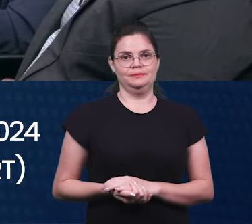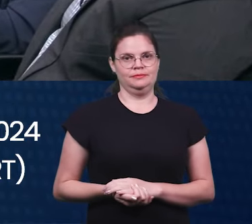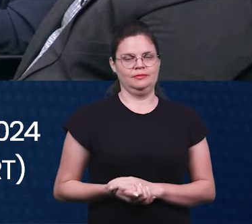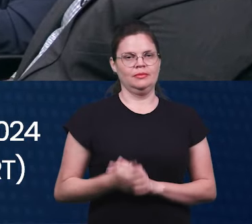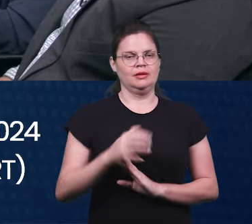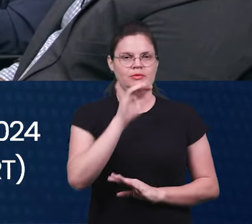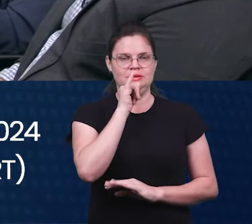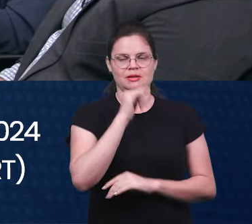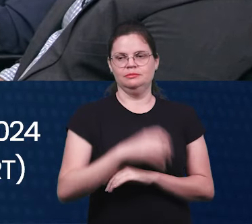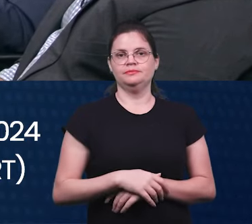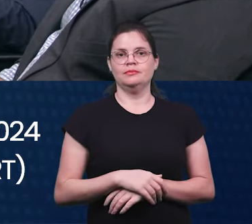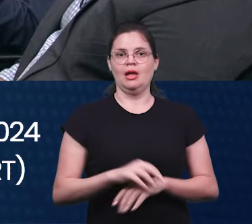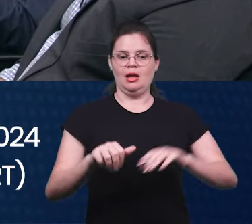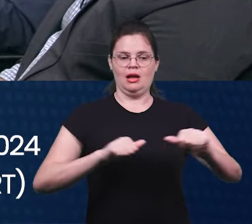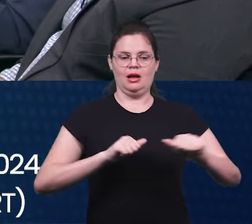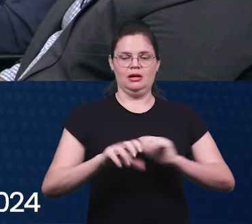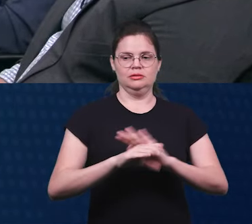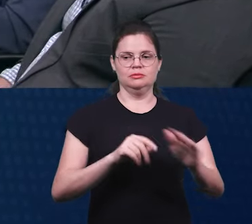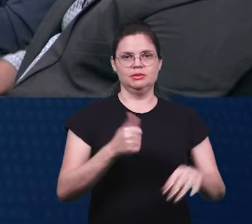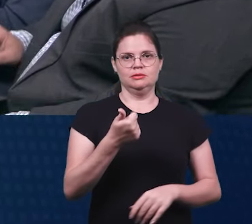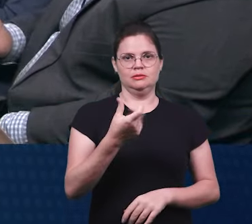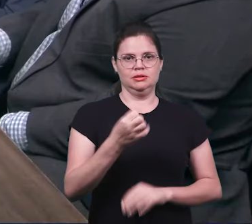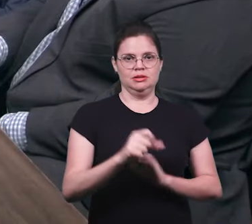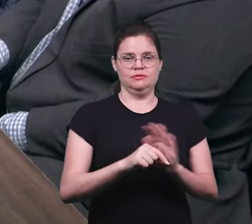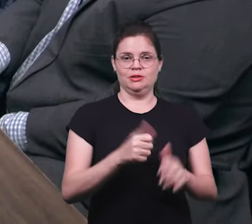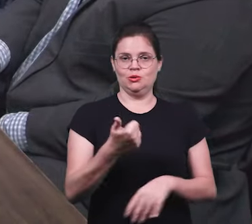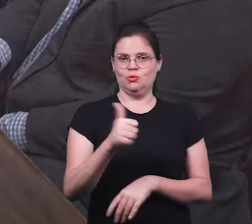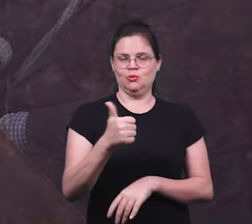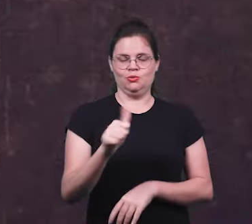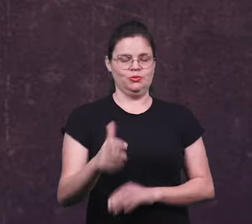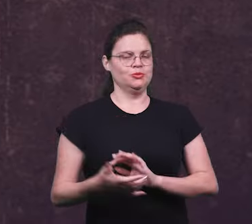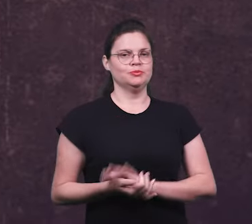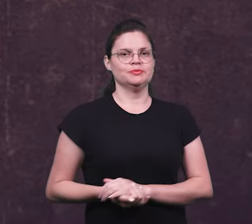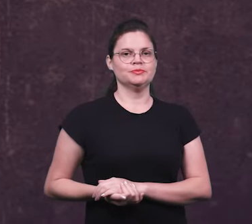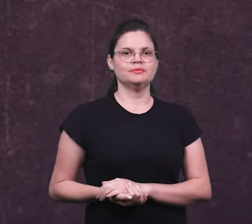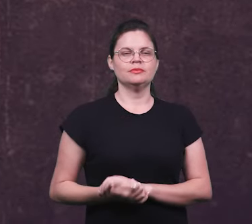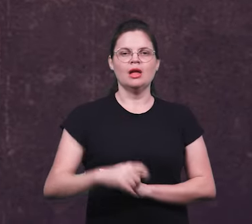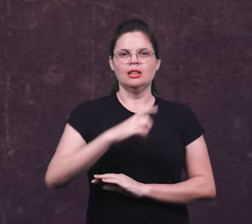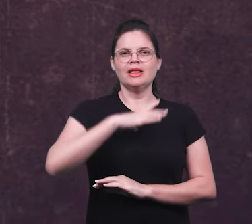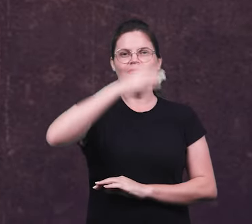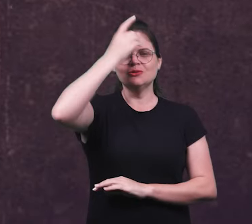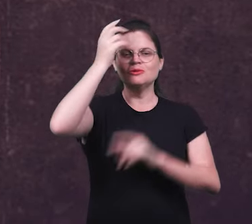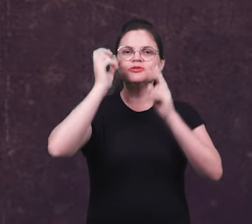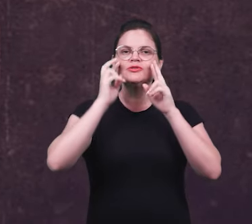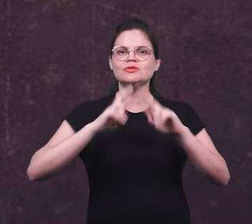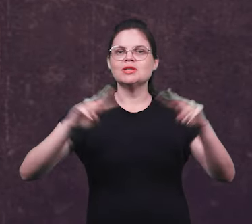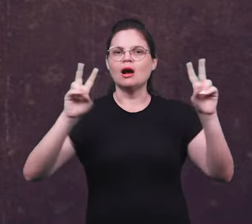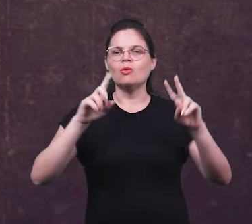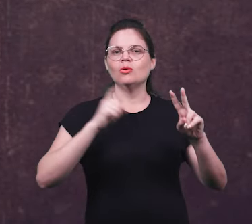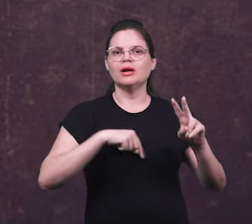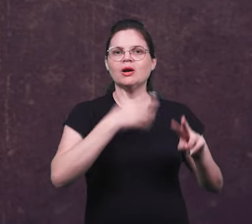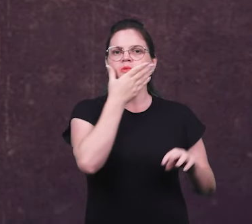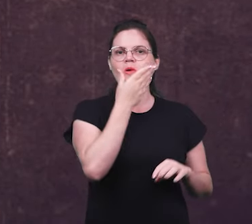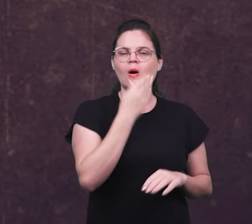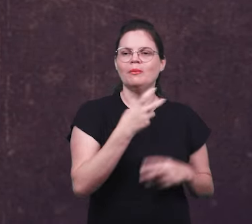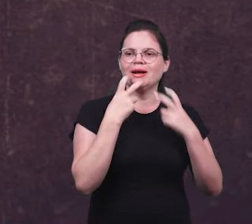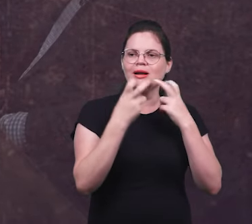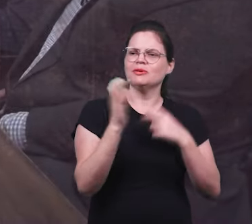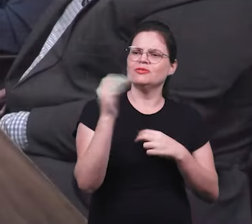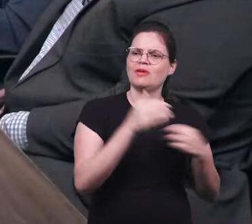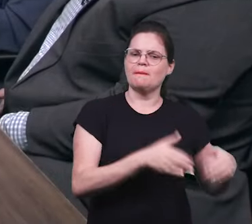Paulo, aqui em Atos 16, que ele leu aqui 16, 11, assim, ele teve aquela visão, passa a Macedônia e ajuda-nos, né? O